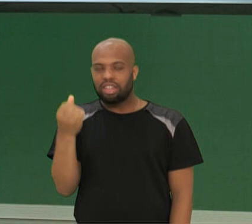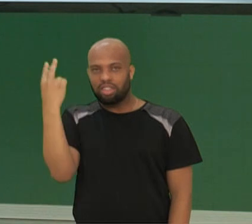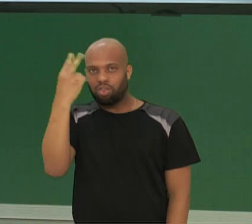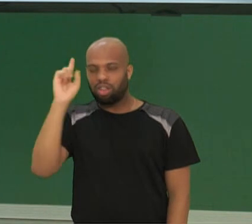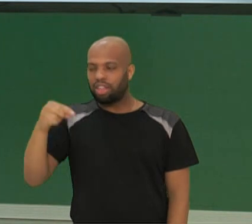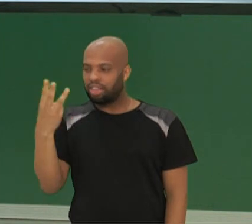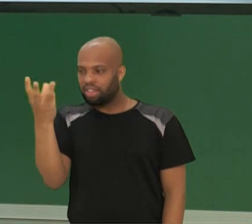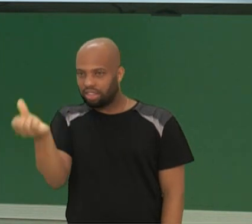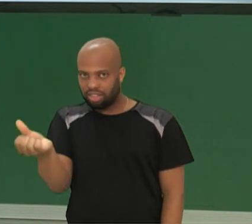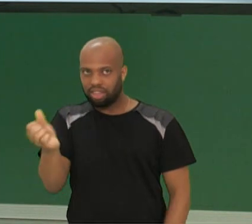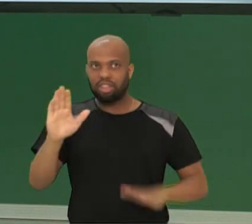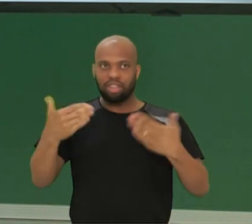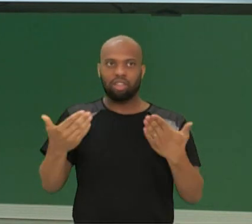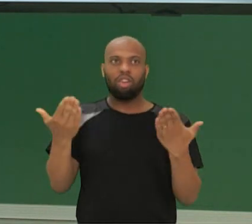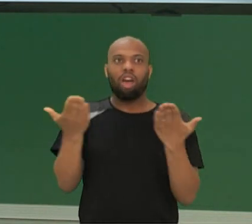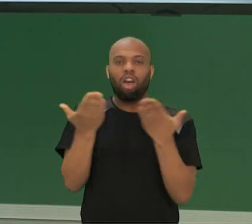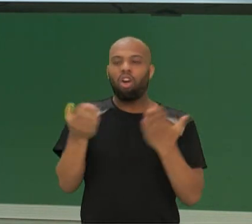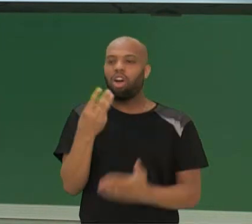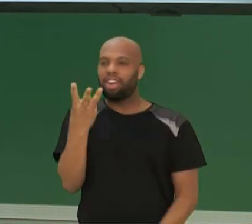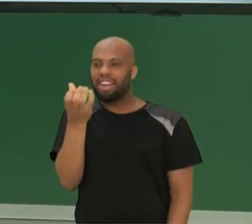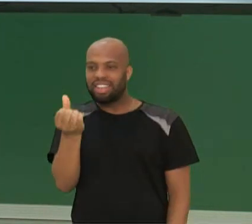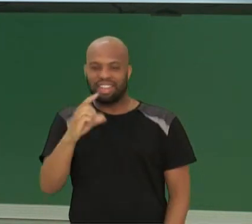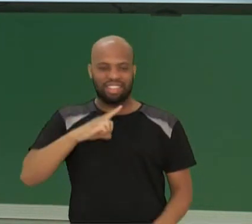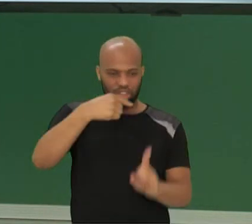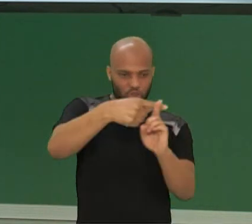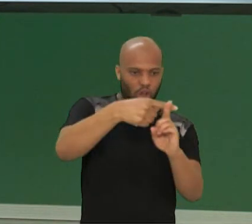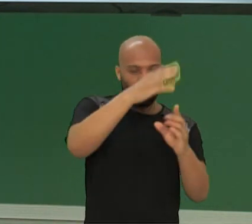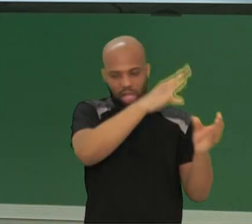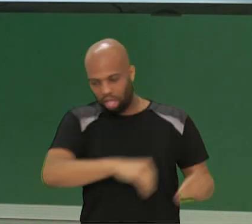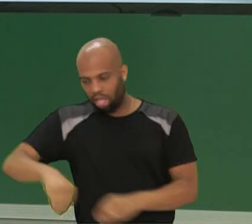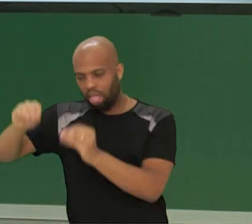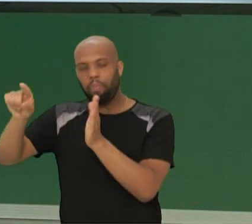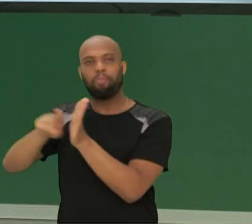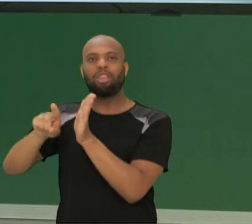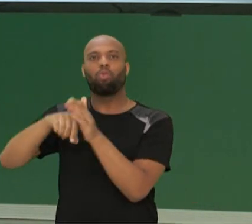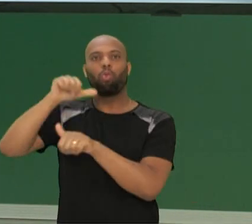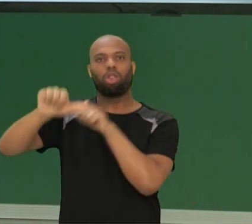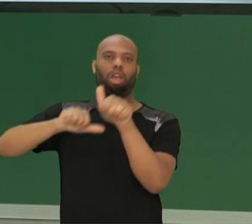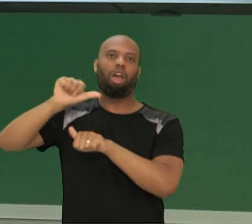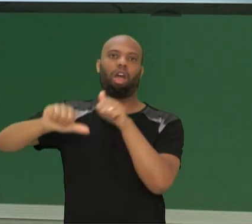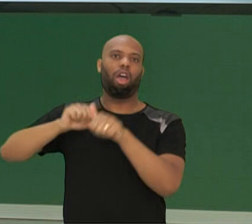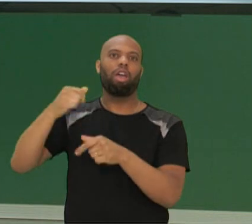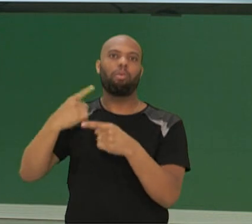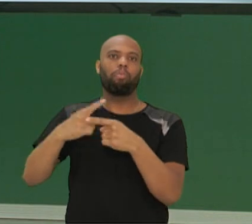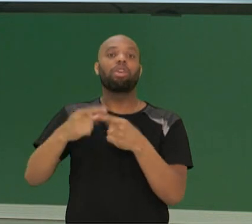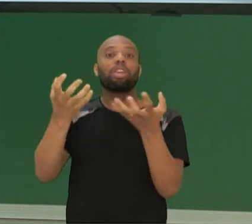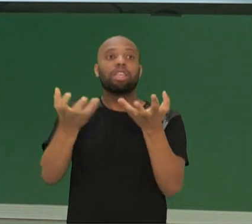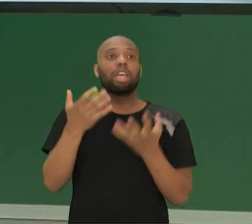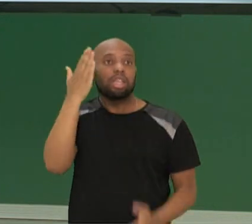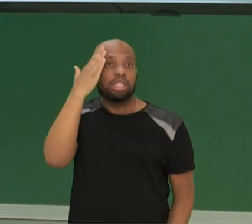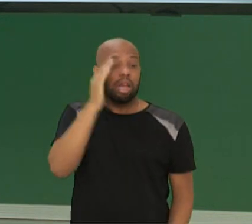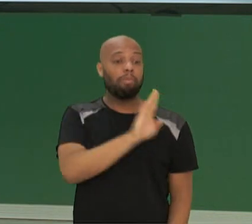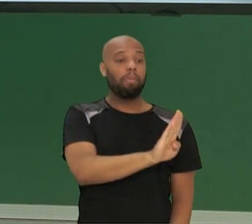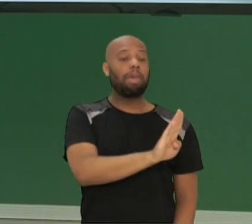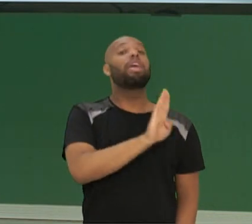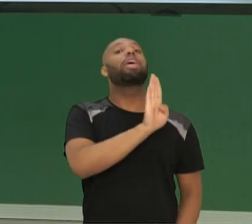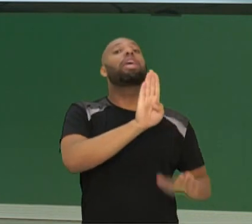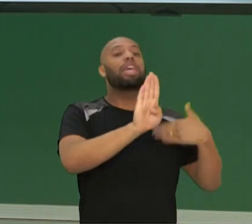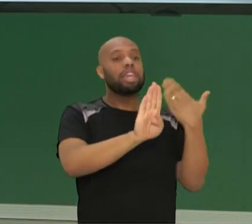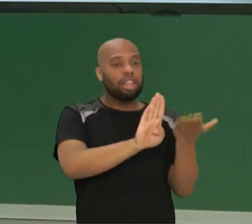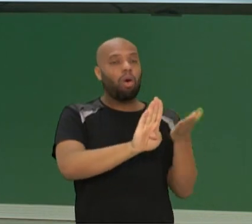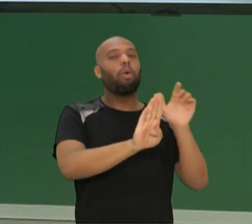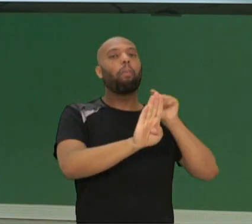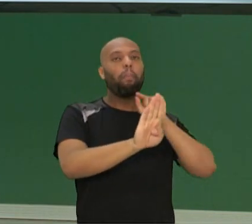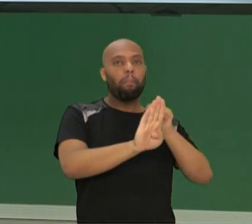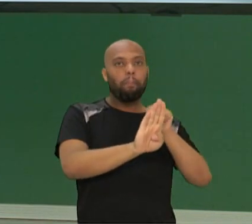quadrado, 36, o 36 está somando, eu já passei subtraindo, tá? Porque o que me interessa é saber quanto vale b